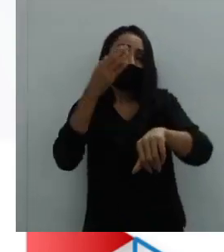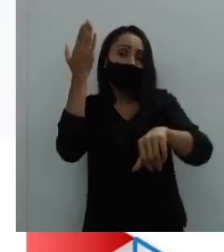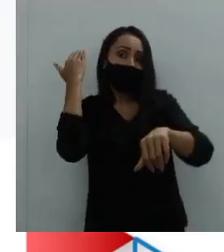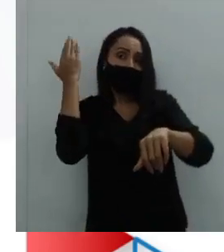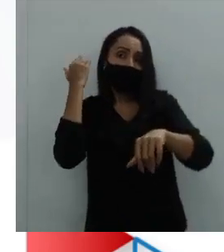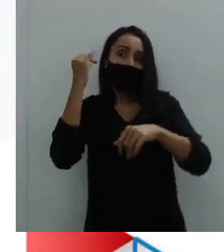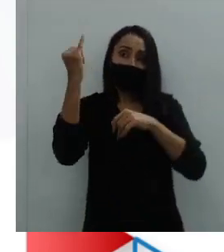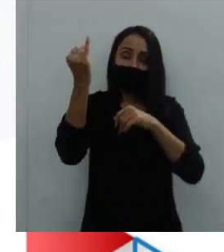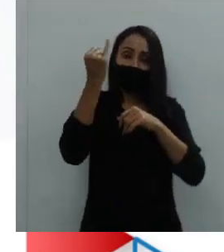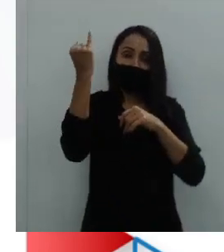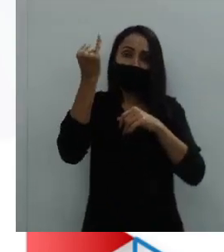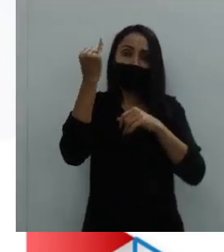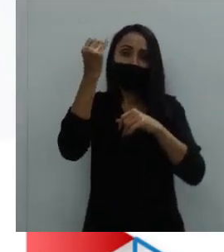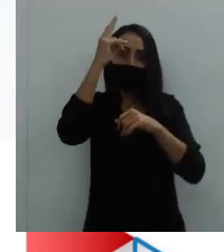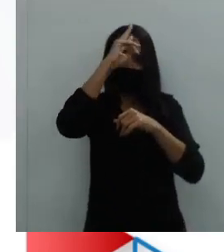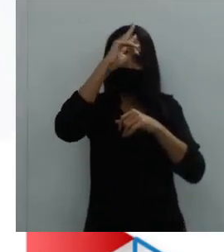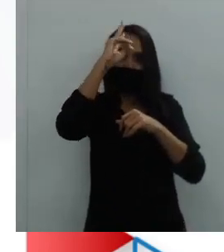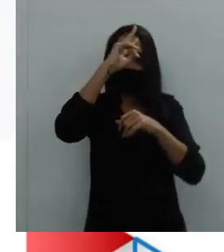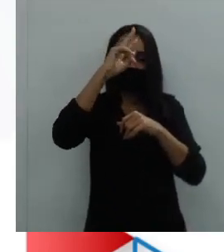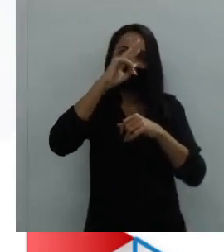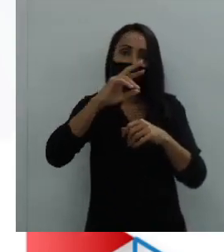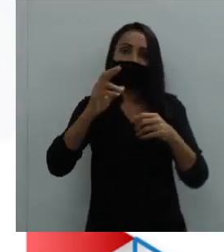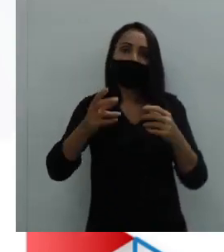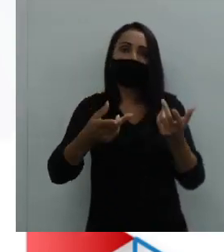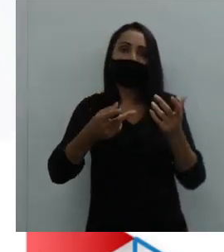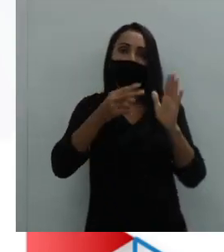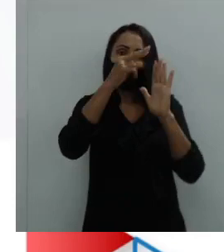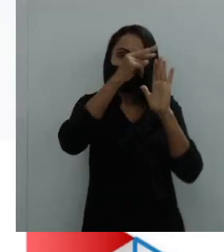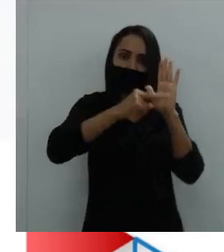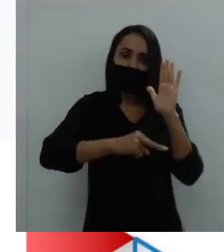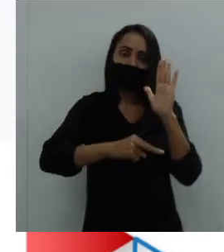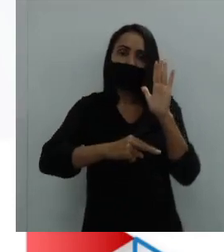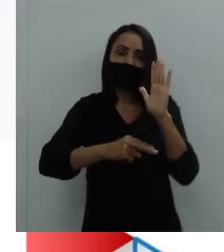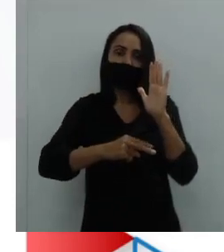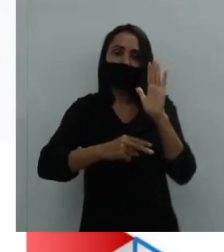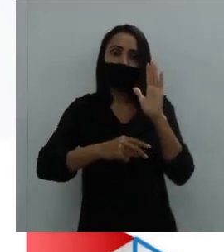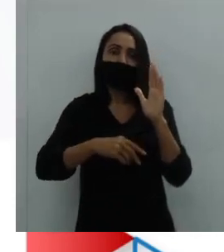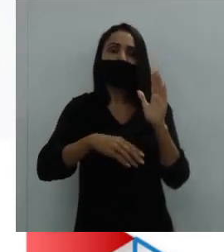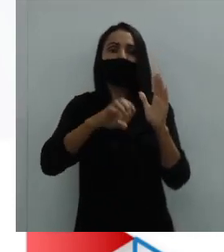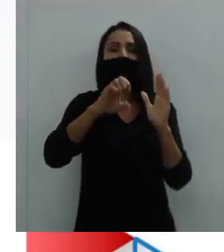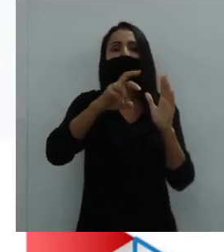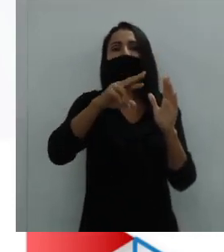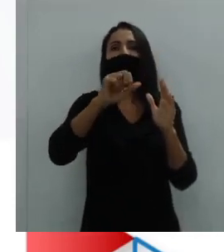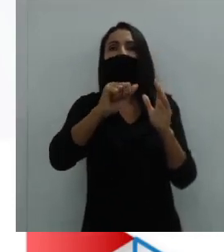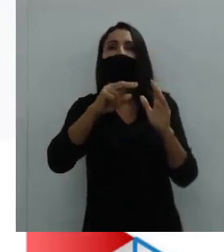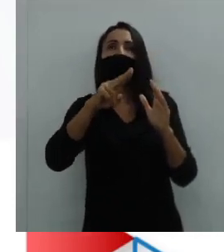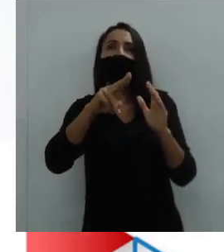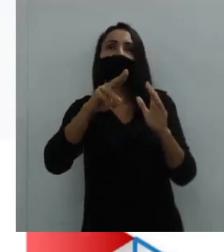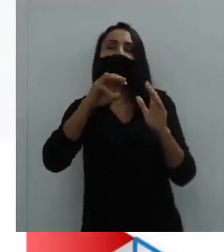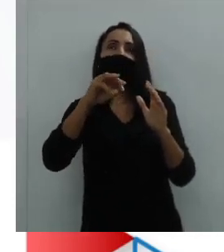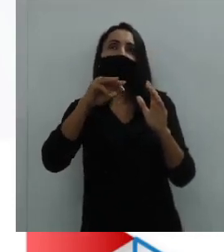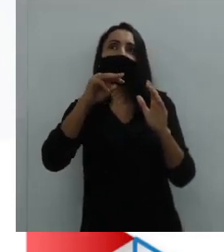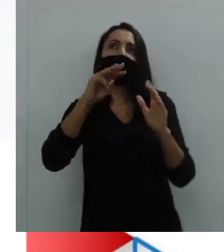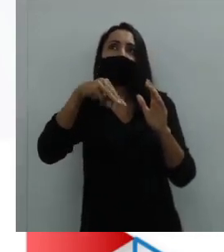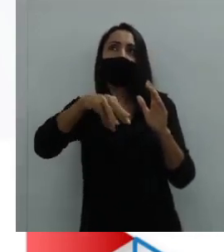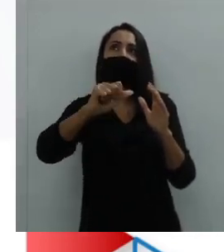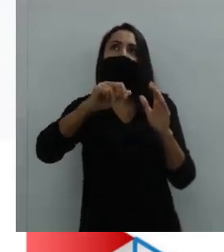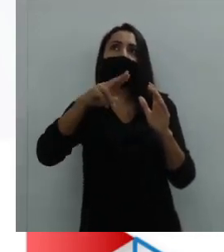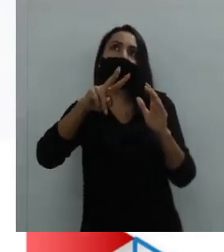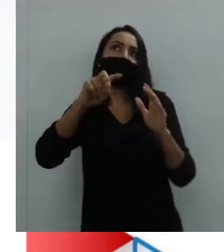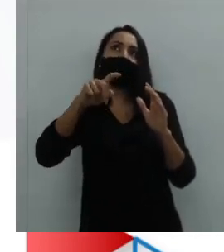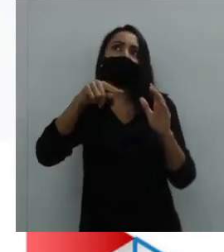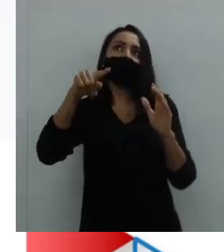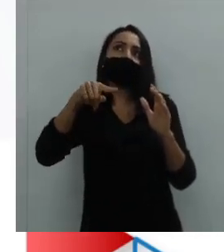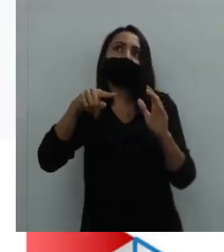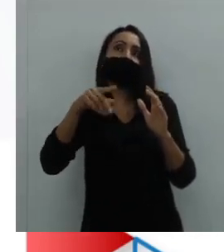É importante lembrar que quando a gente lê uma fábula e vem assim, era uma vez, é um tempo bem distante. A